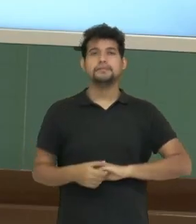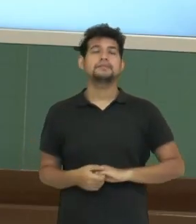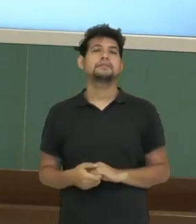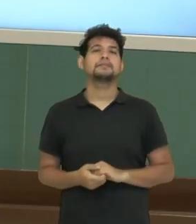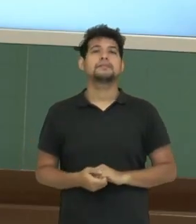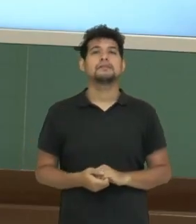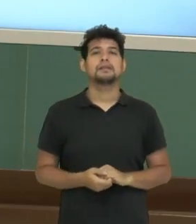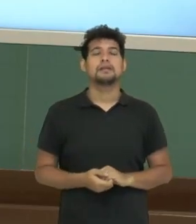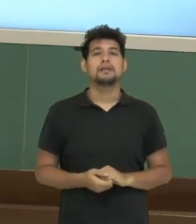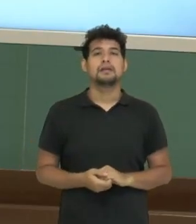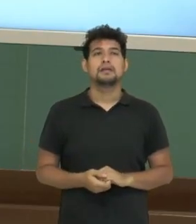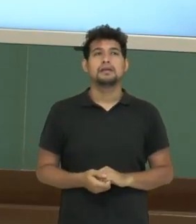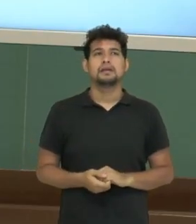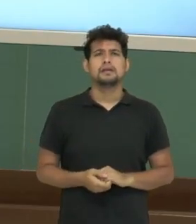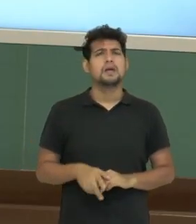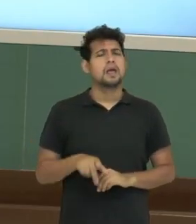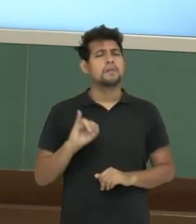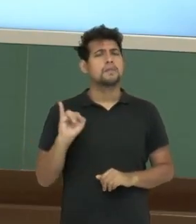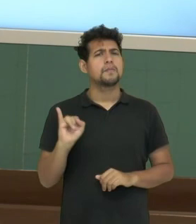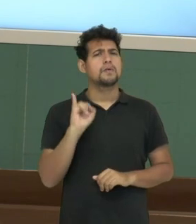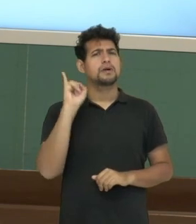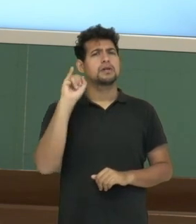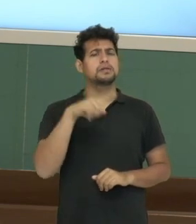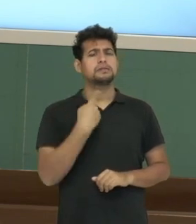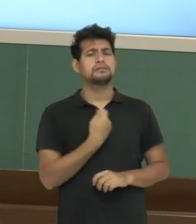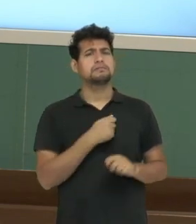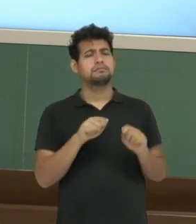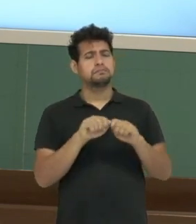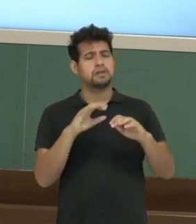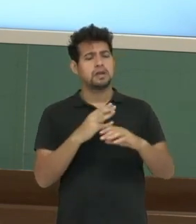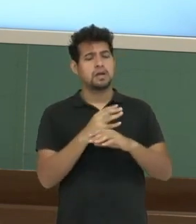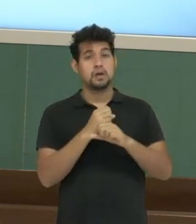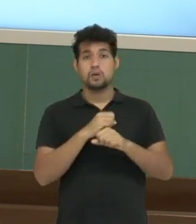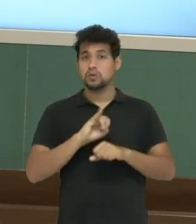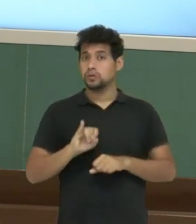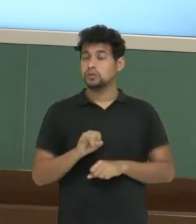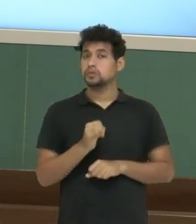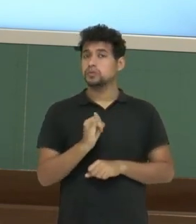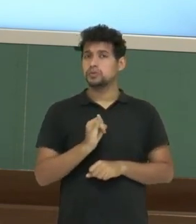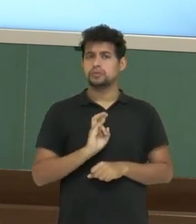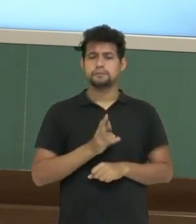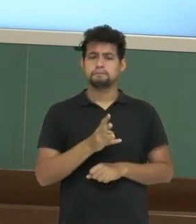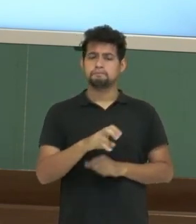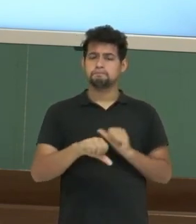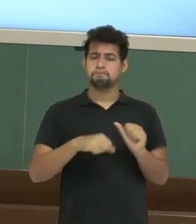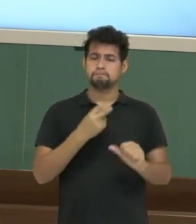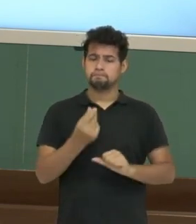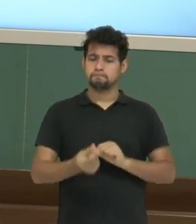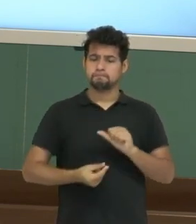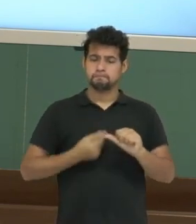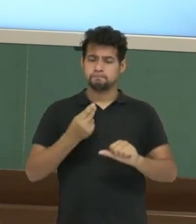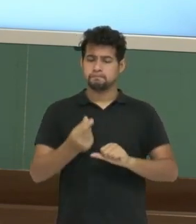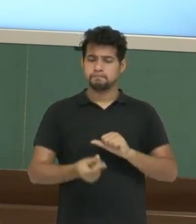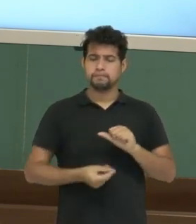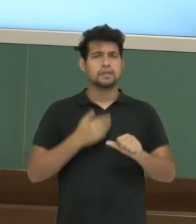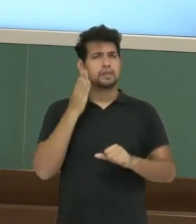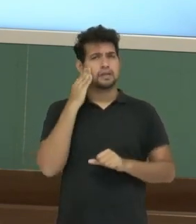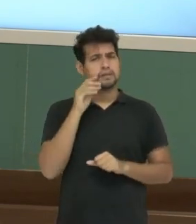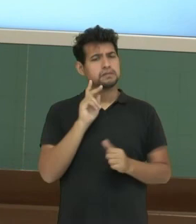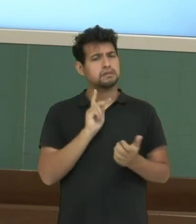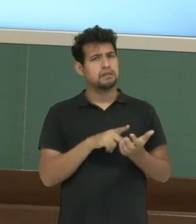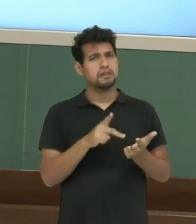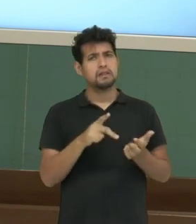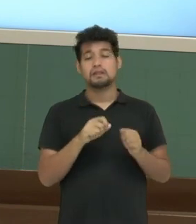796,37. Então, bem importante, gente, fazer essas contas dos juros em toda a transação financeira para saber se realmente você